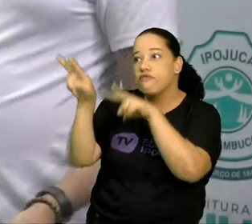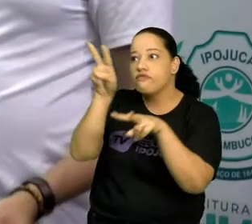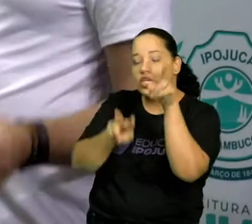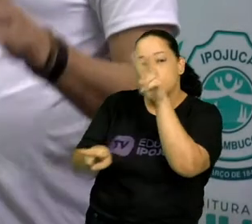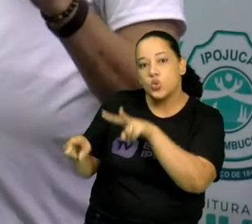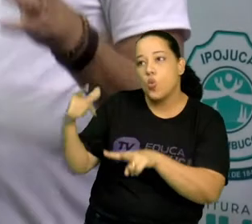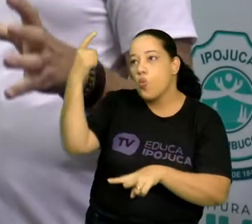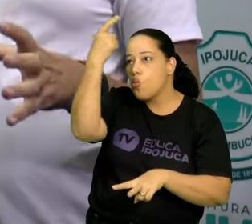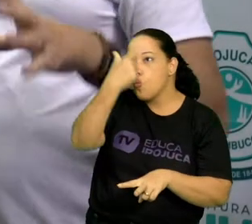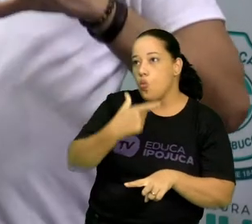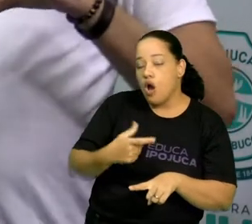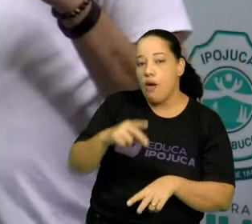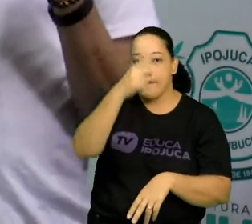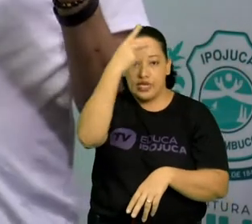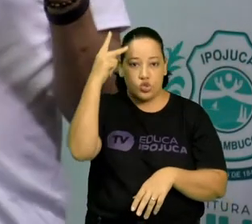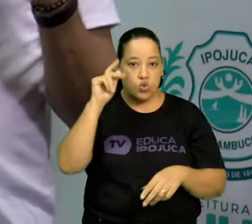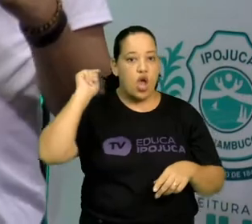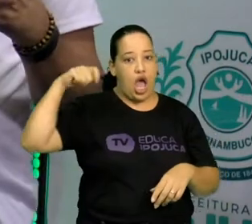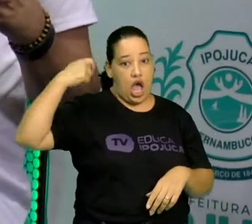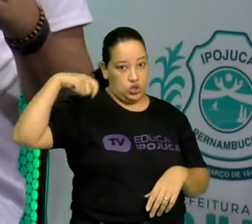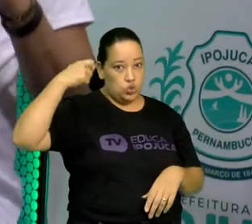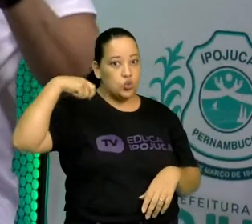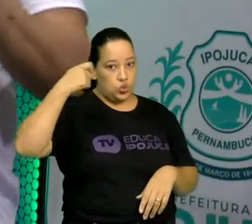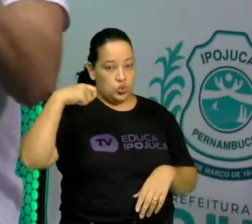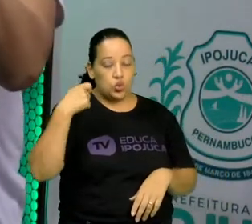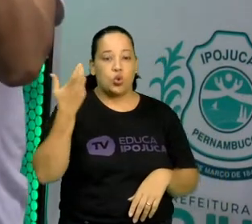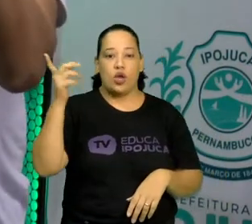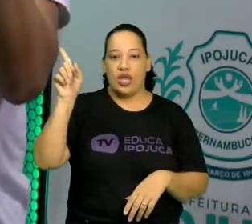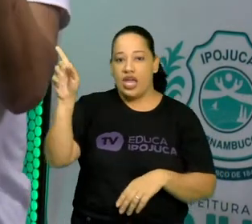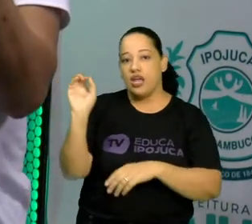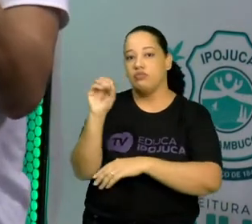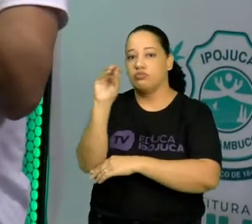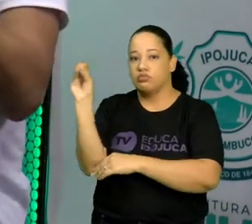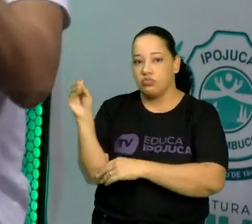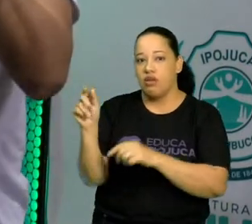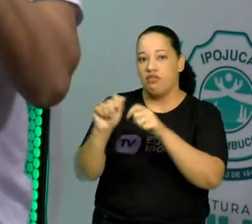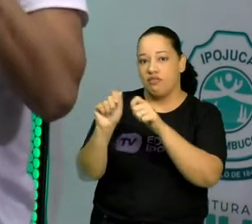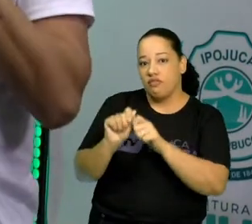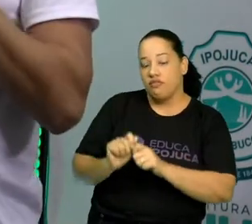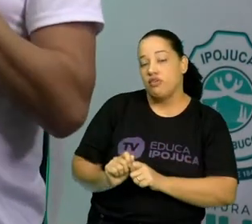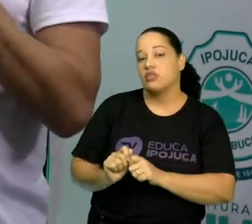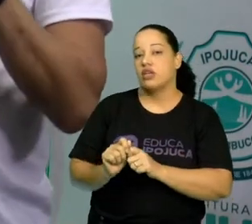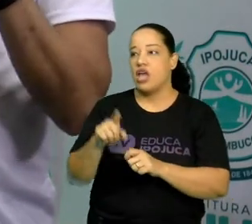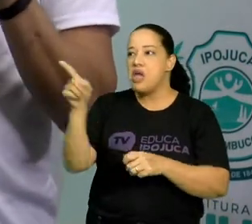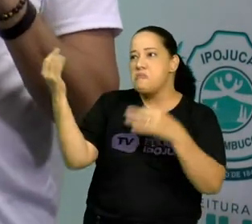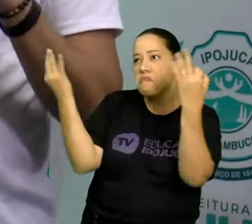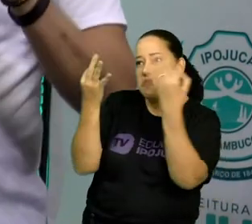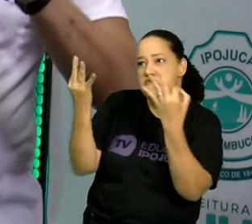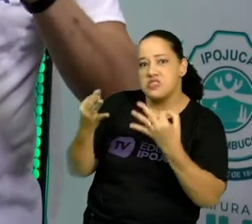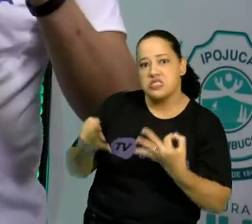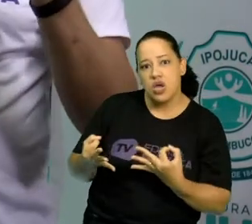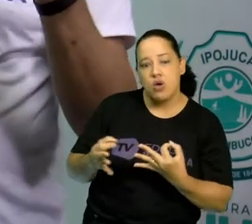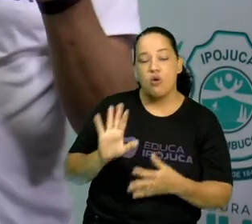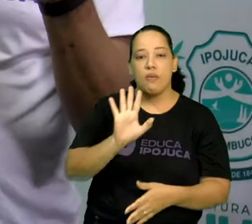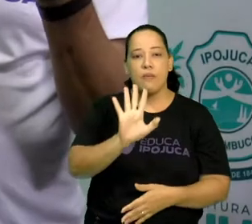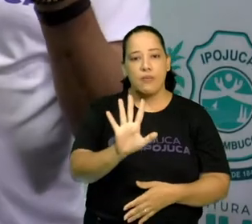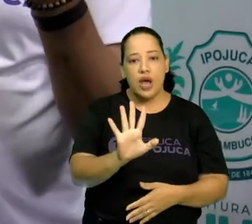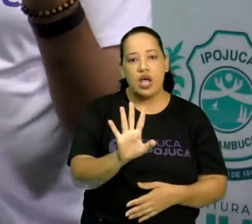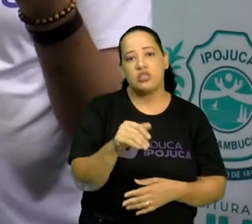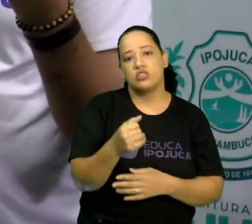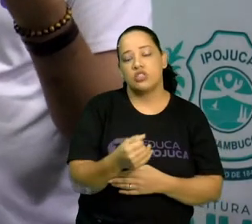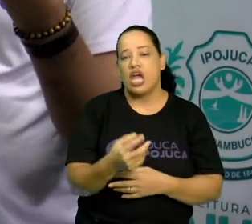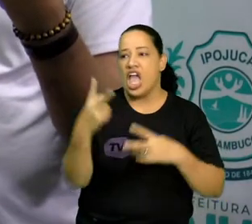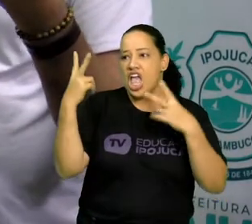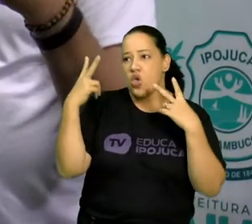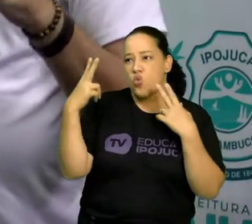ator manipulador. O que é isso? A expressão visual é a perfeição do boneco. Essa perfeição não quer dizer que ele tenha que imitar